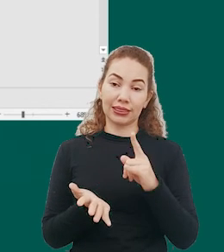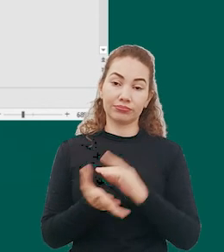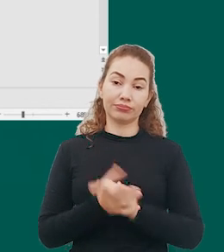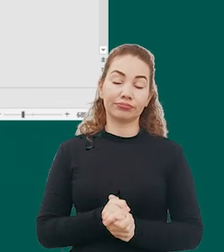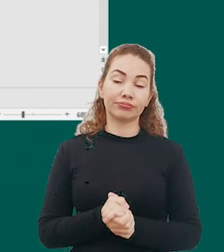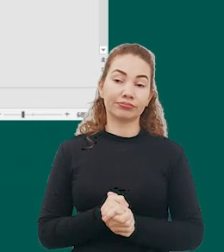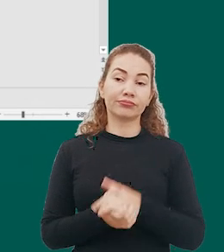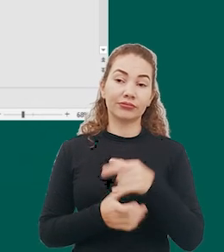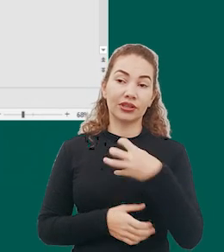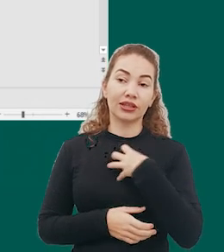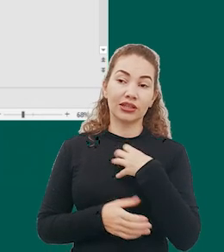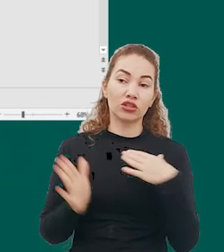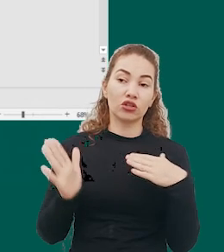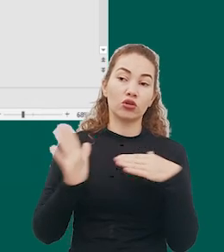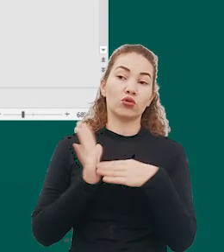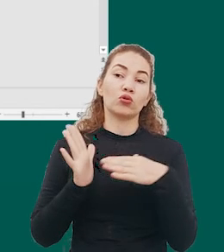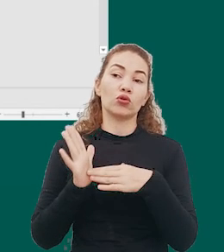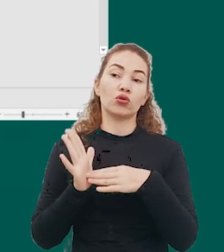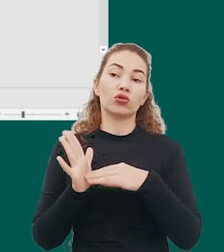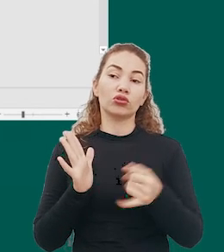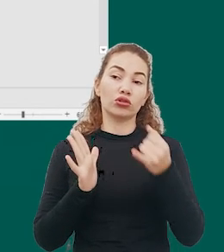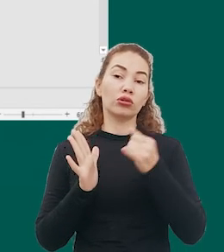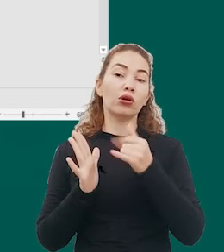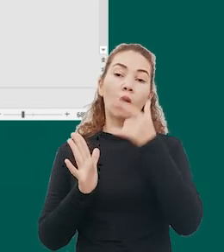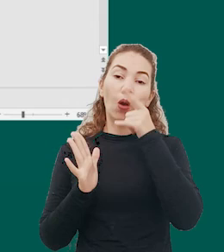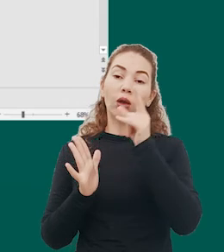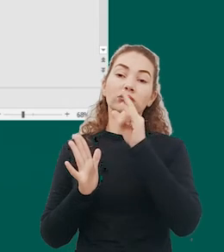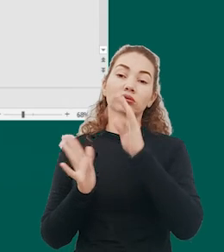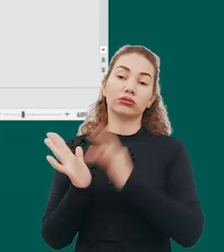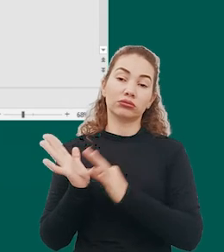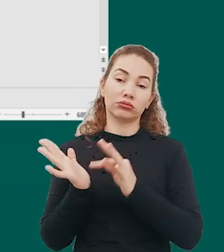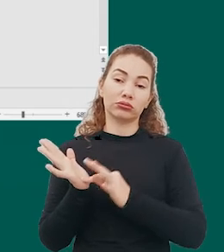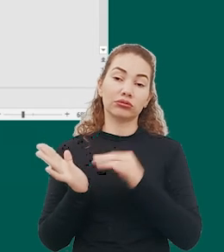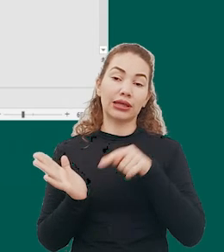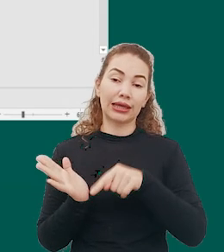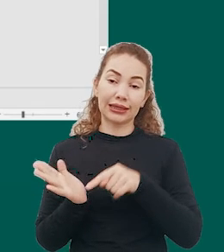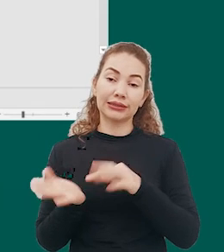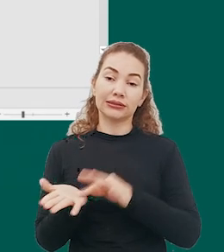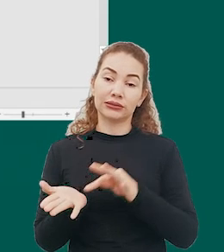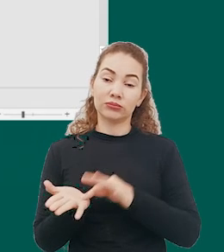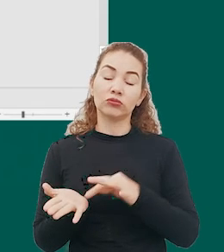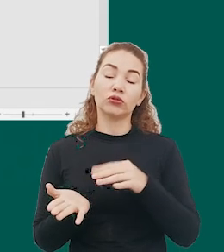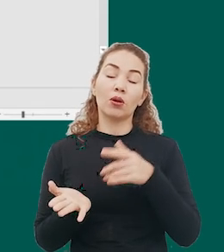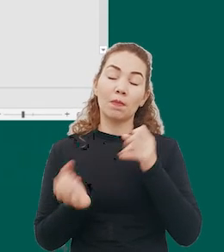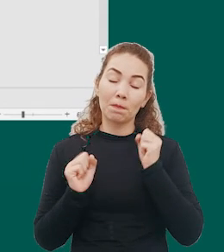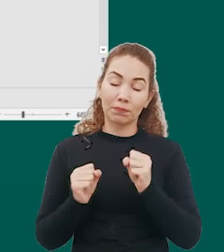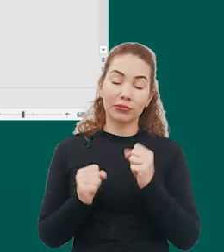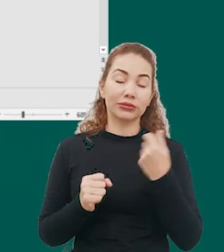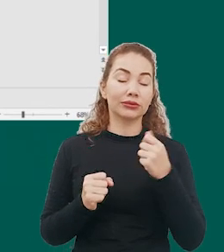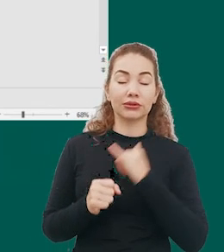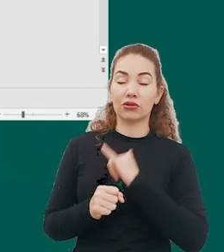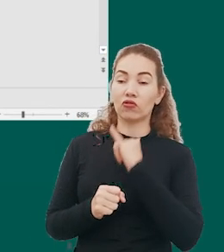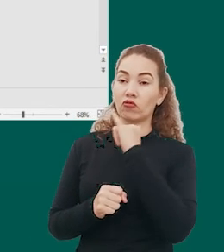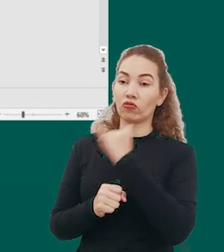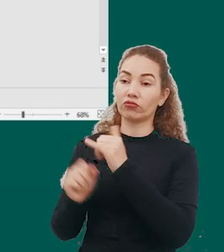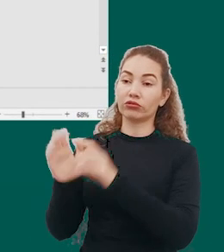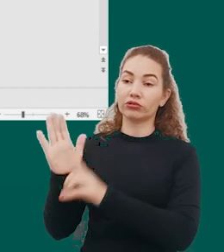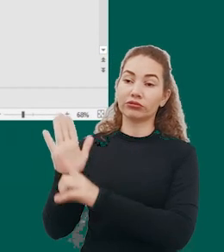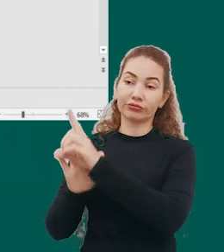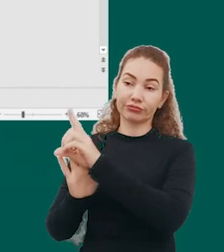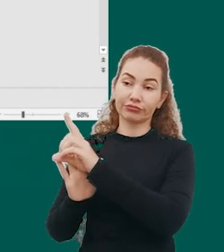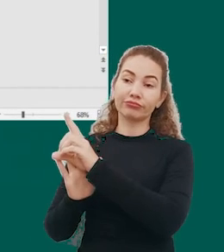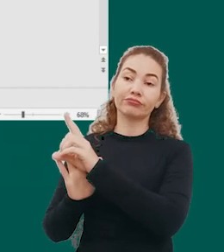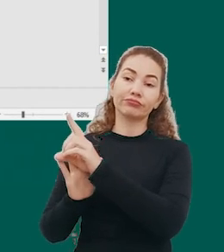forma, eu chego no meu rendimento tributável. Este rendimento tributável, ele deverá ser informado lá na ficha